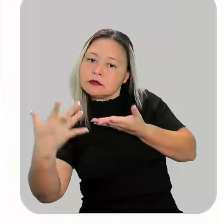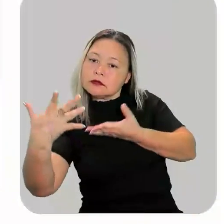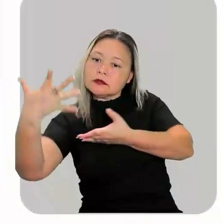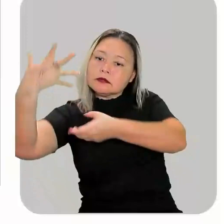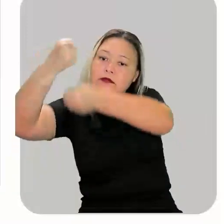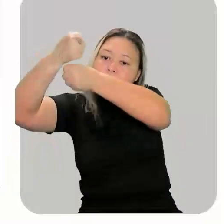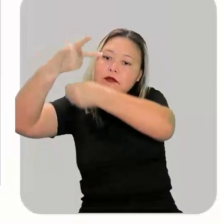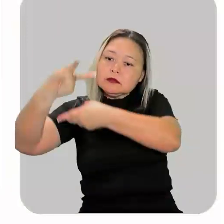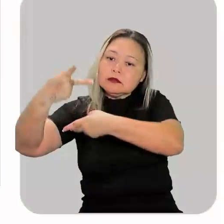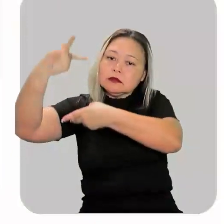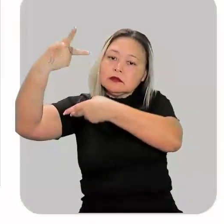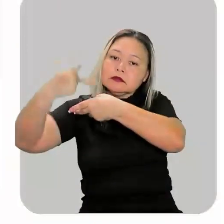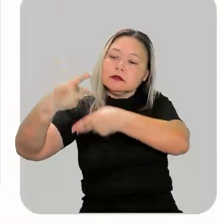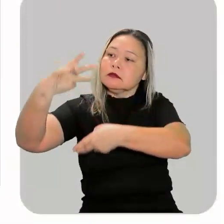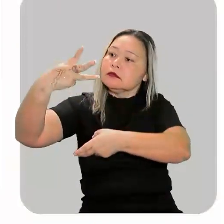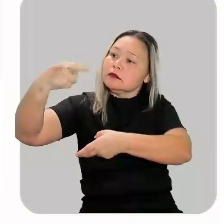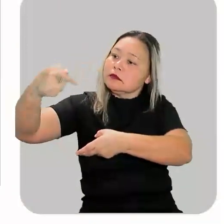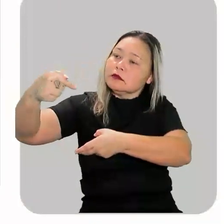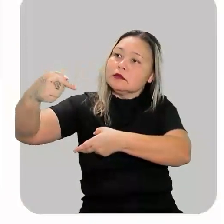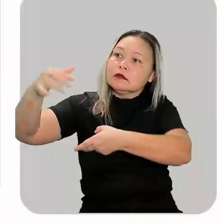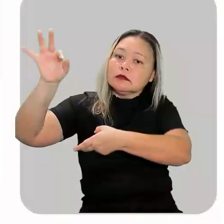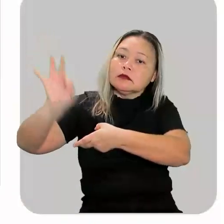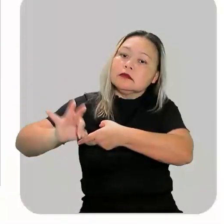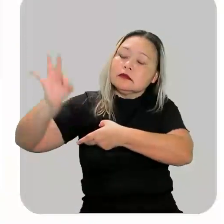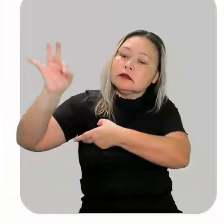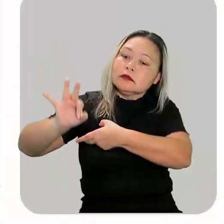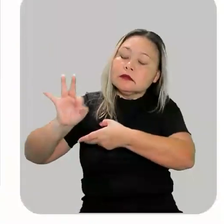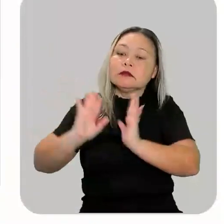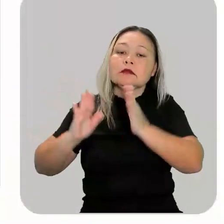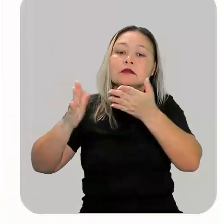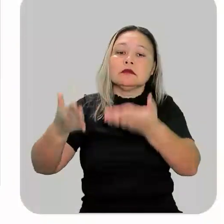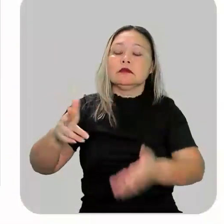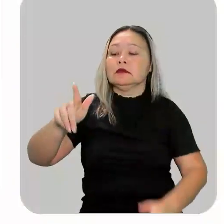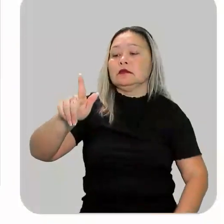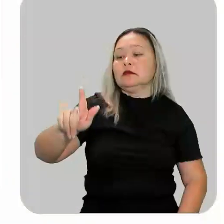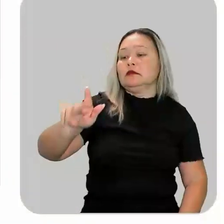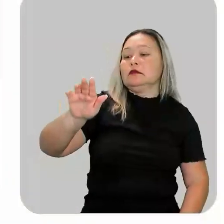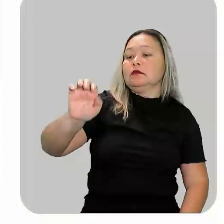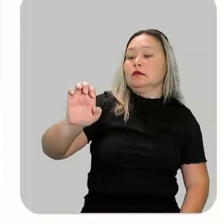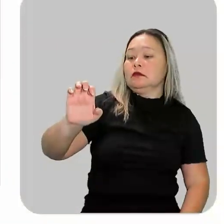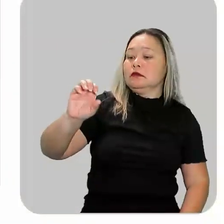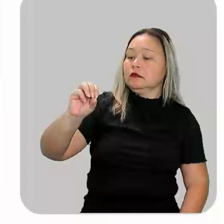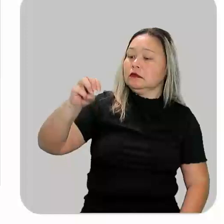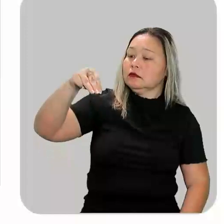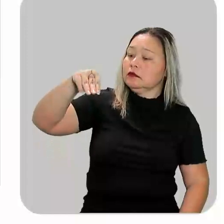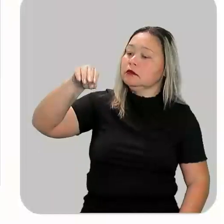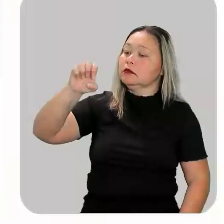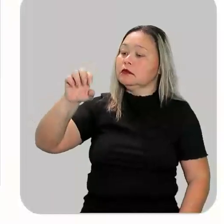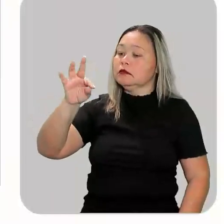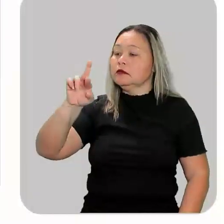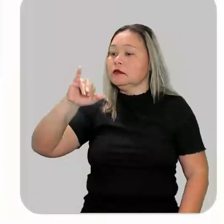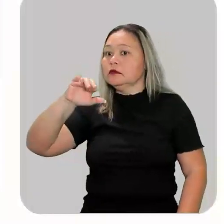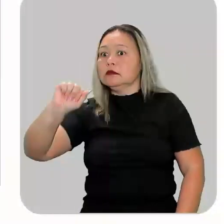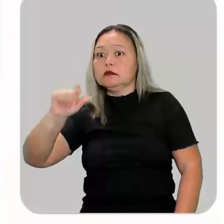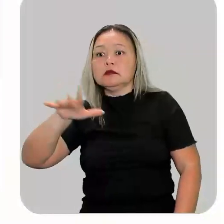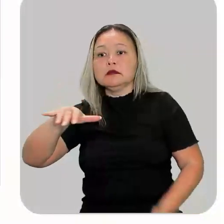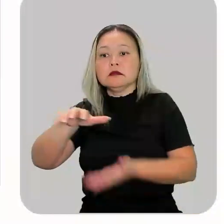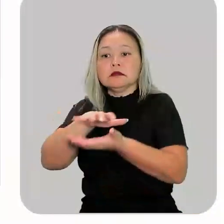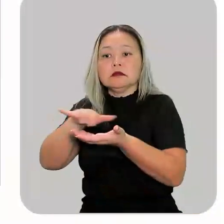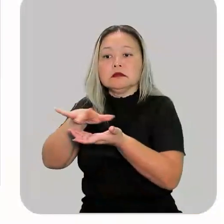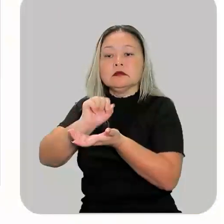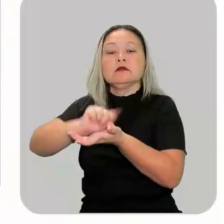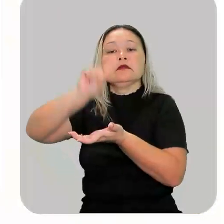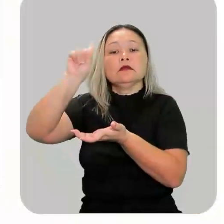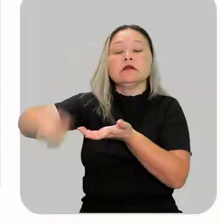somar aqui, a gente tem 37% que envolve as geometrias. Então, com tudo isso,